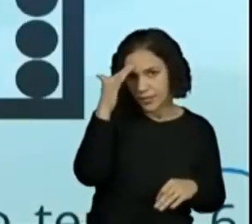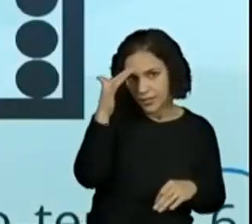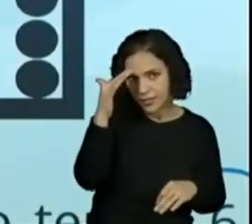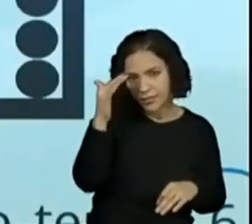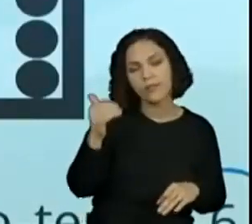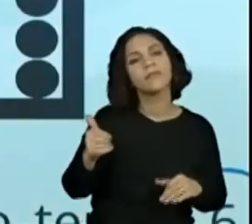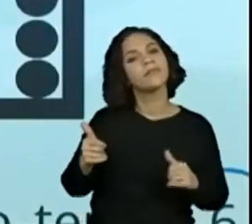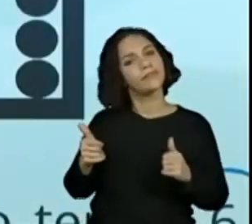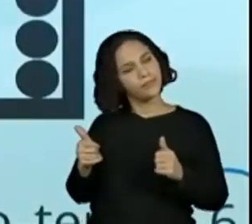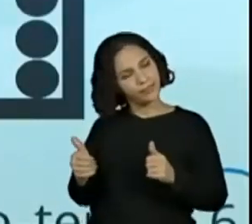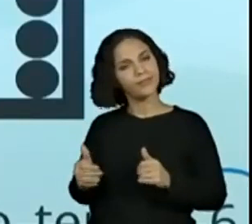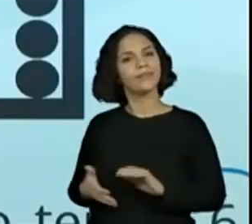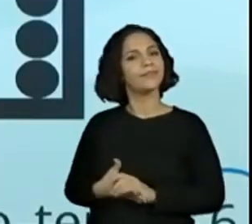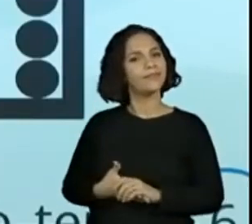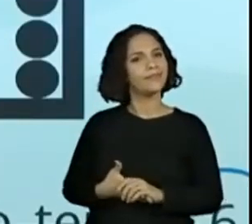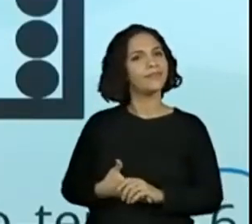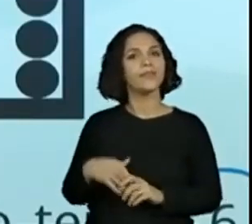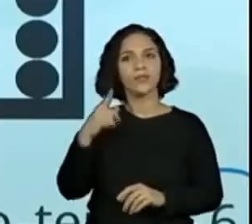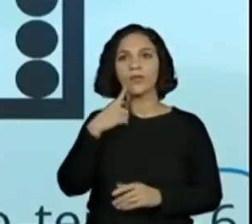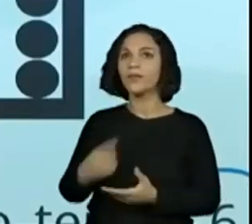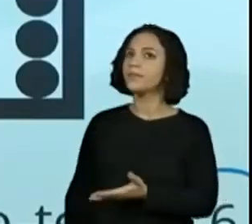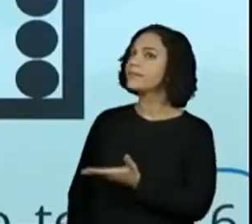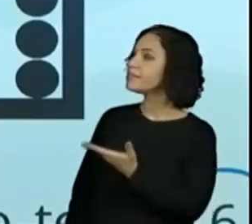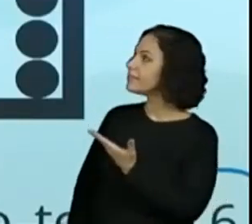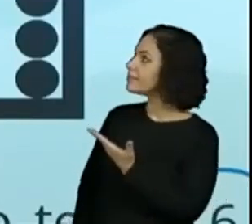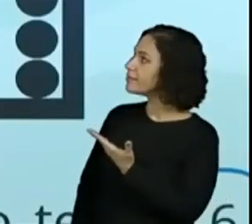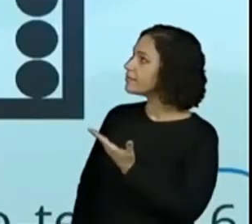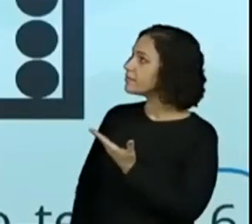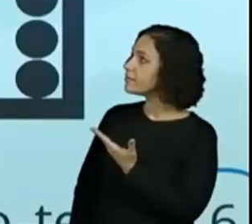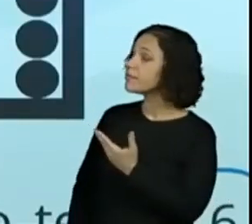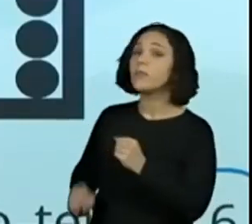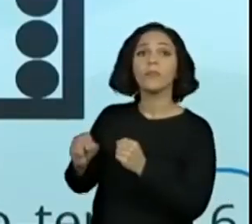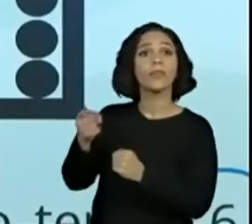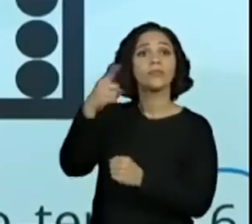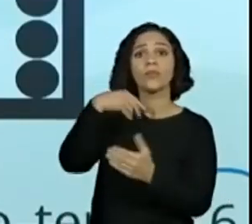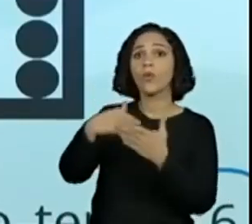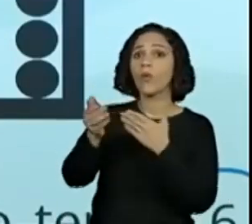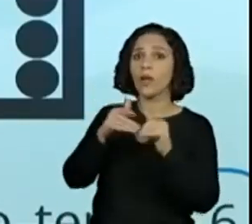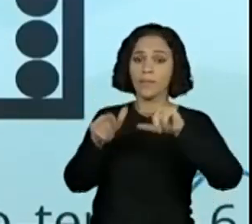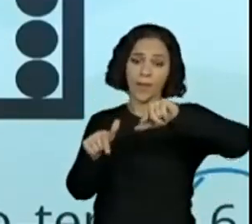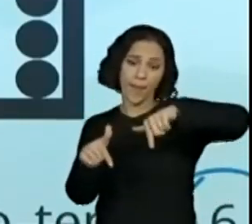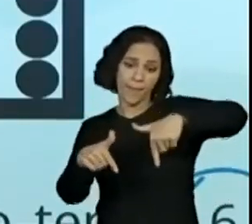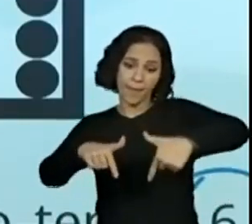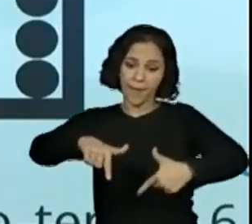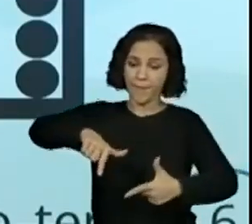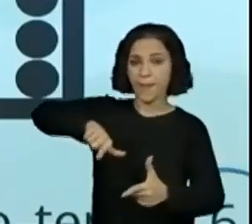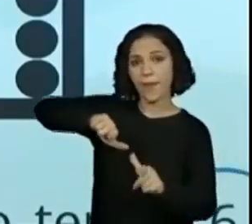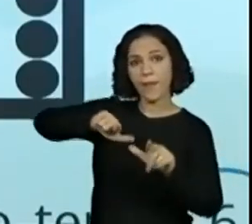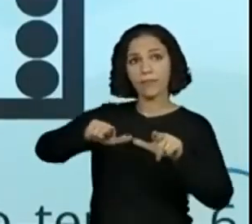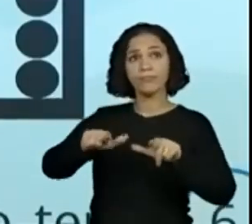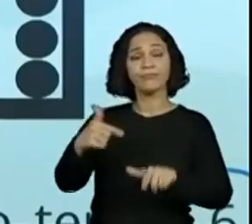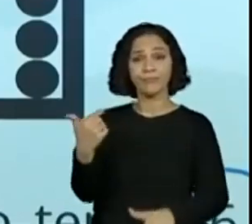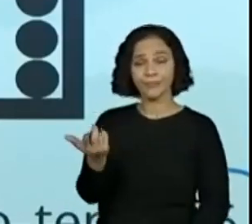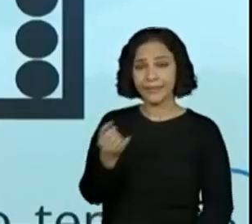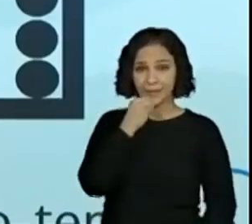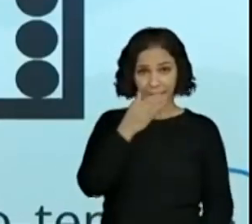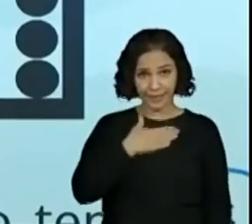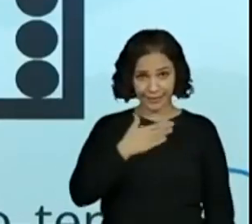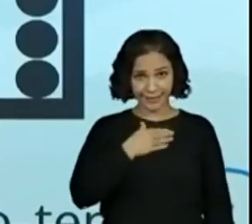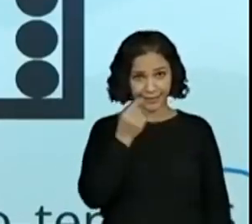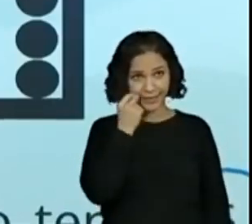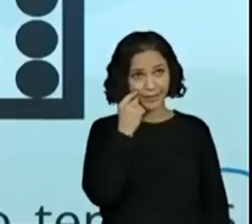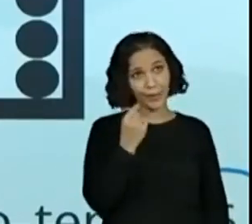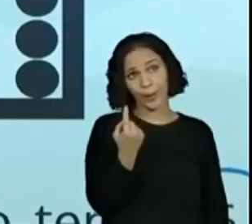galera só isso aí ó esse aqui são as Faces do dado então poderia tá saindo qualquer uma dessa no meu caso só saiu um né